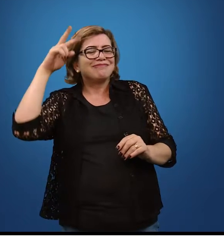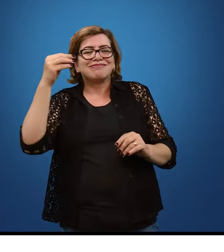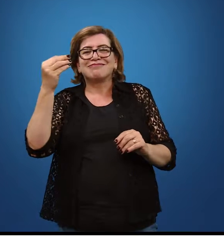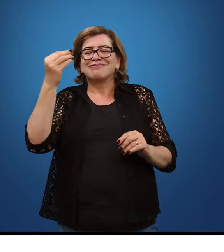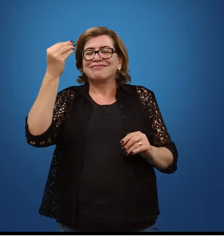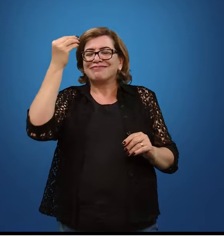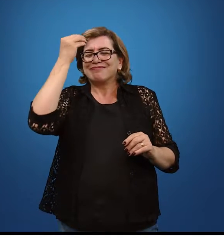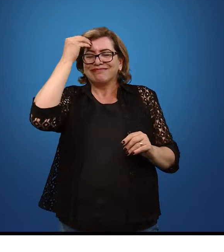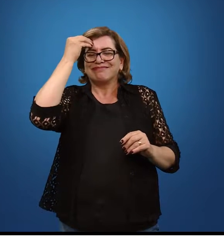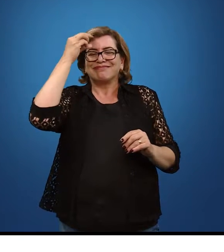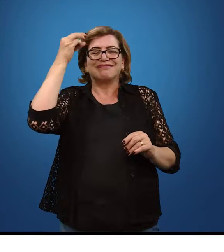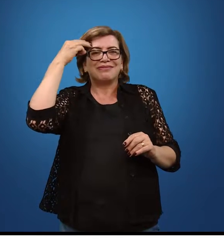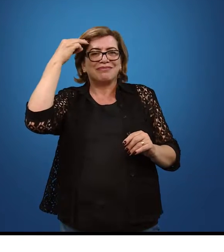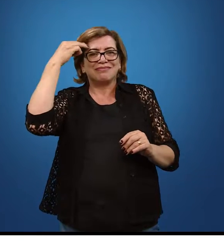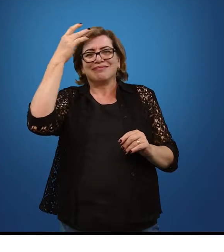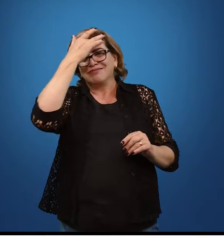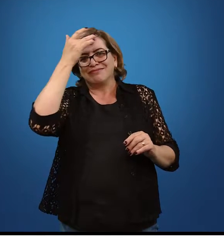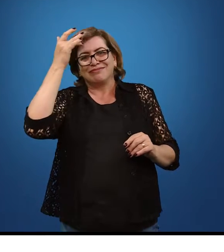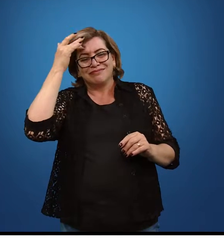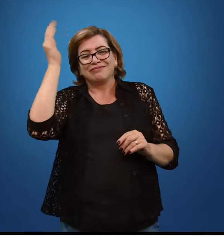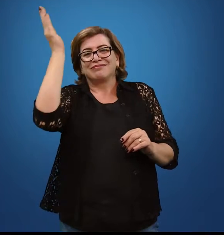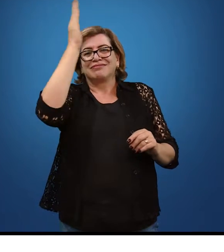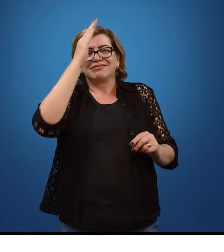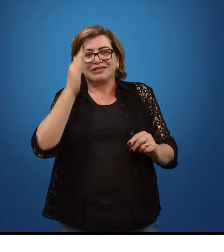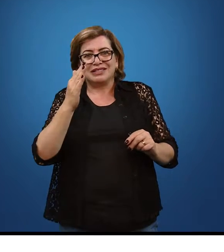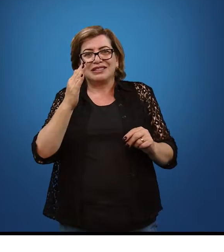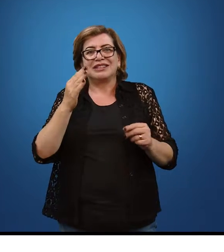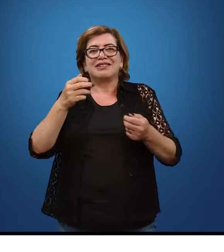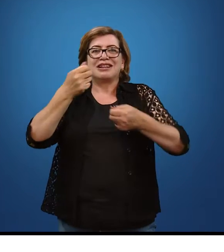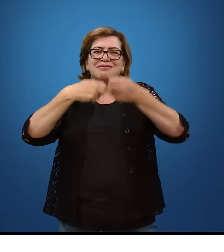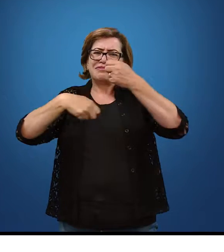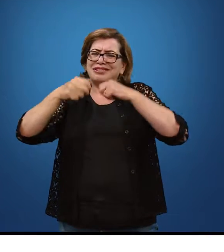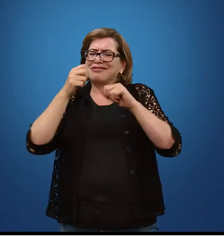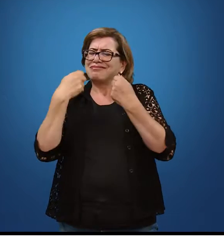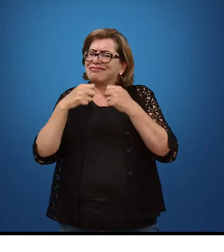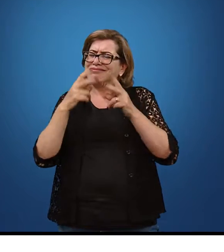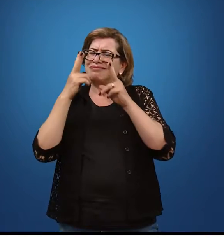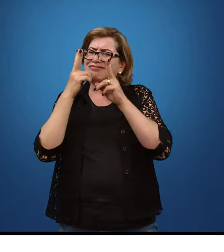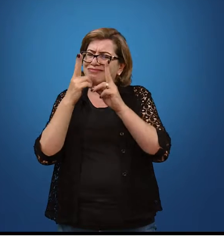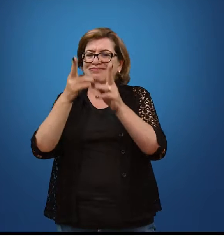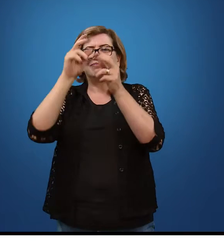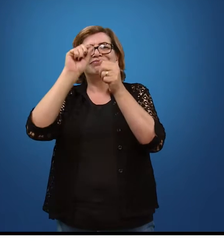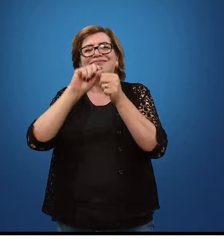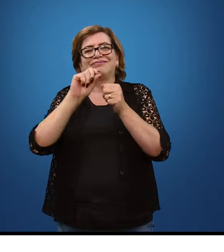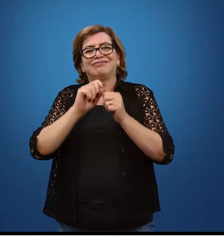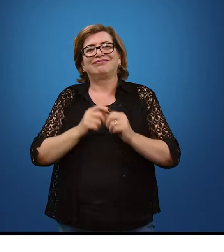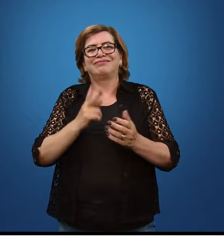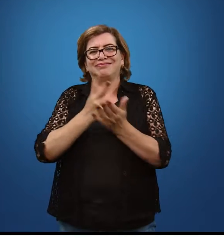dos brasileiros. A organização e a administração devem trabalhar exatamente desta forma.